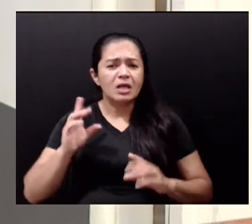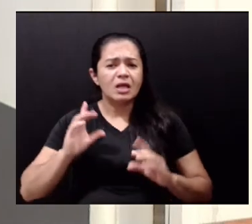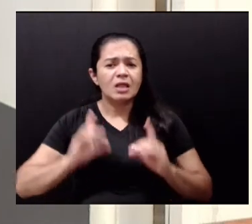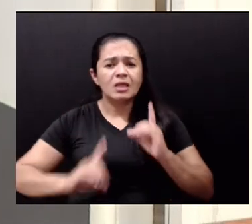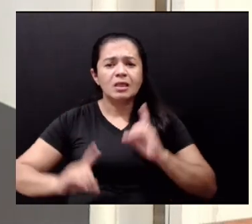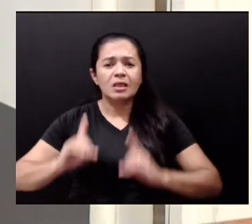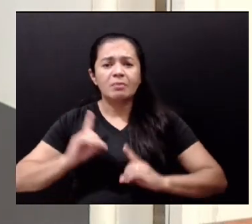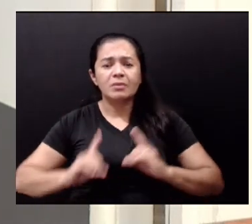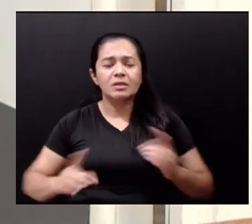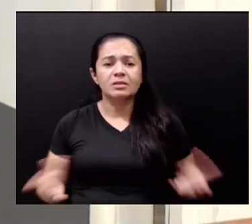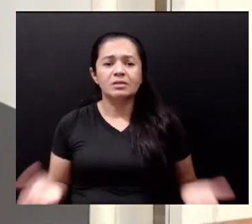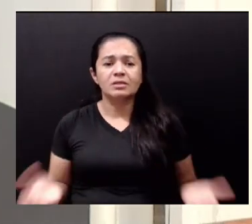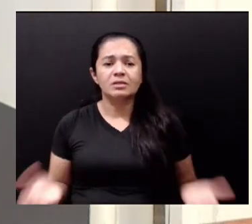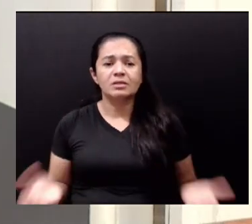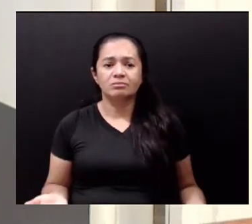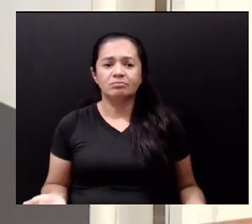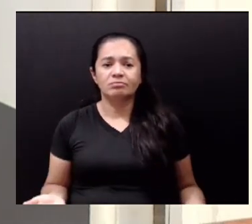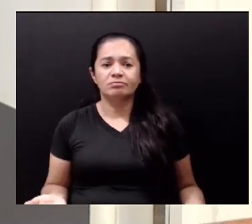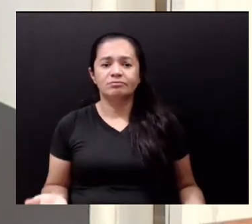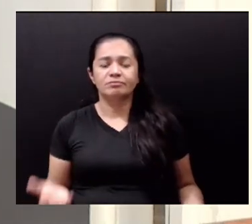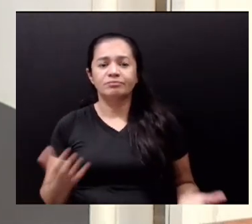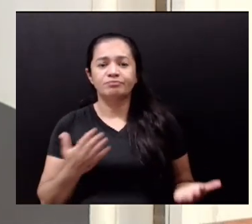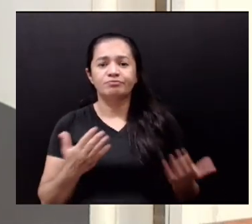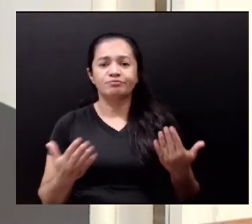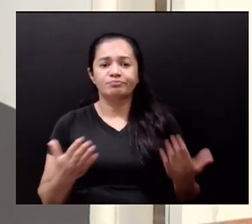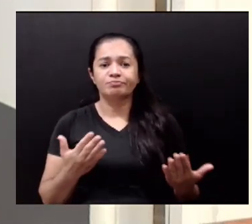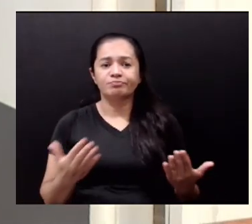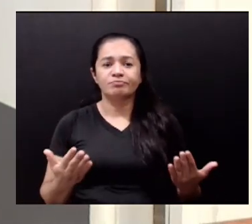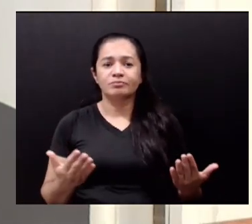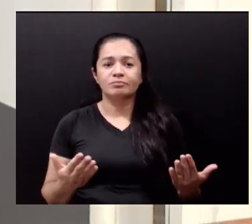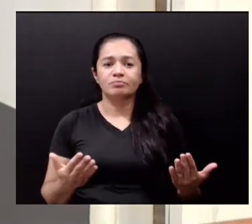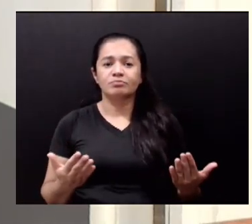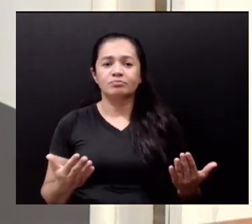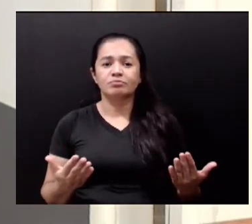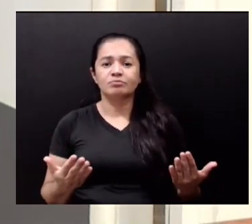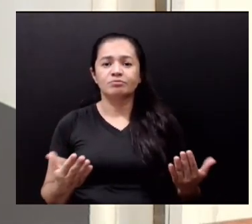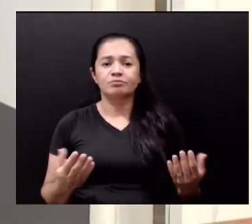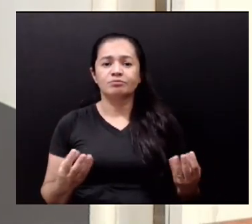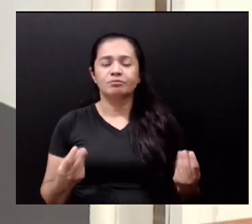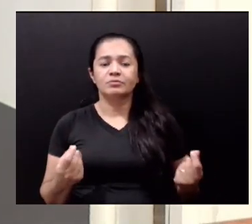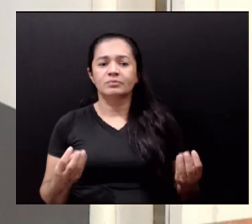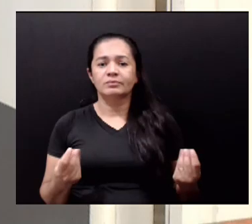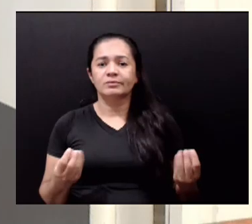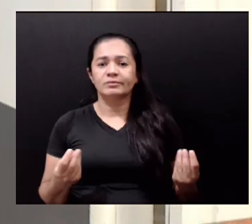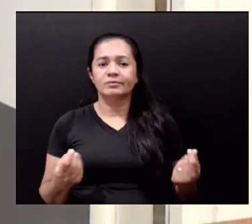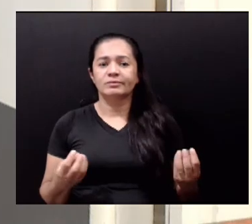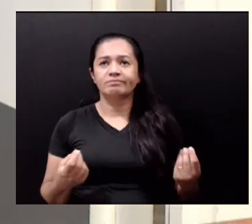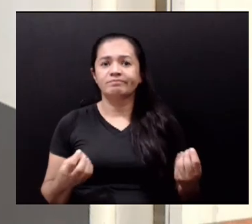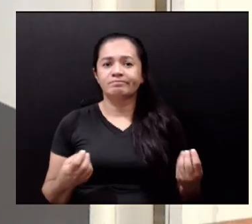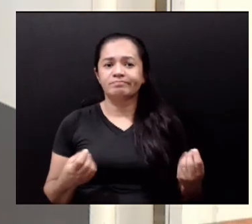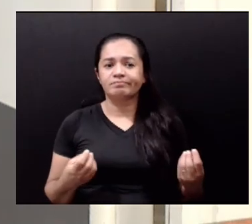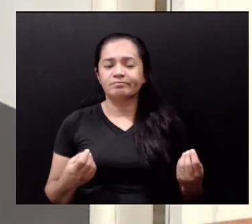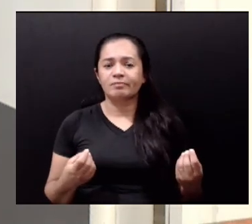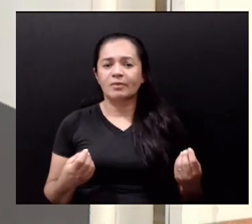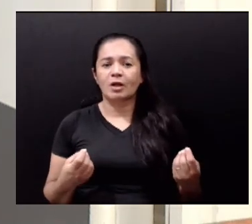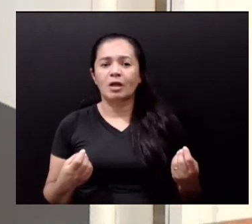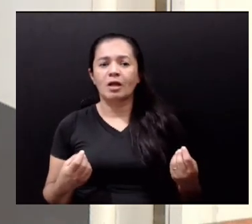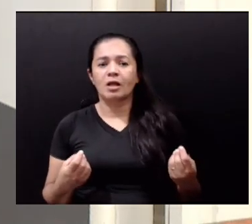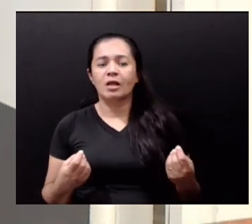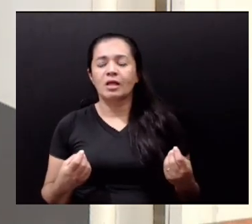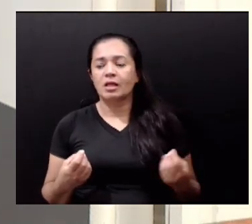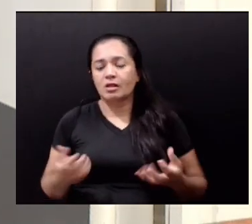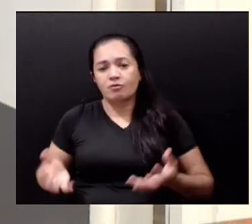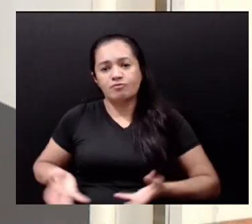faço um paralelo com o CIS-9, que tem das categorias lá de preenchimento, que é a motivação